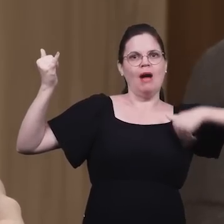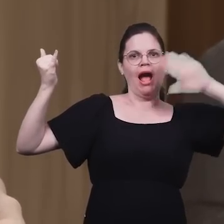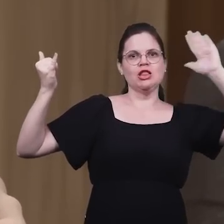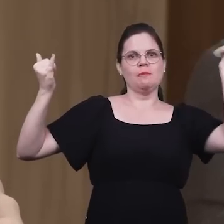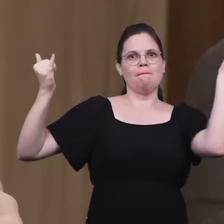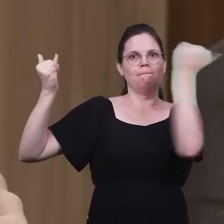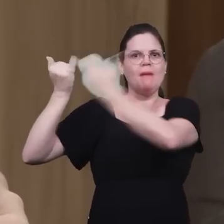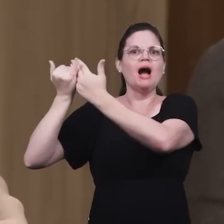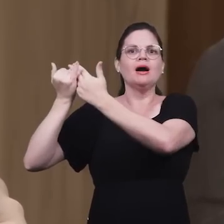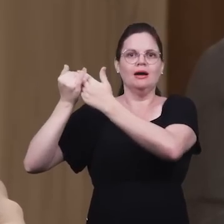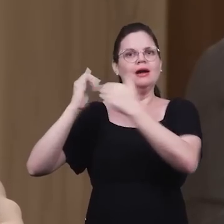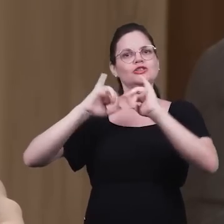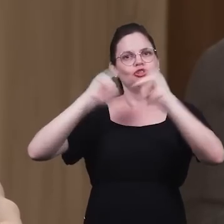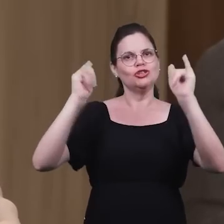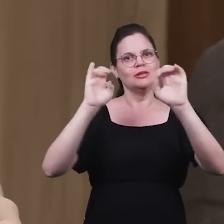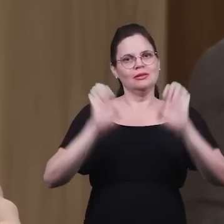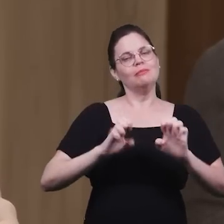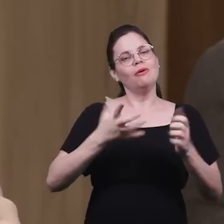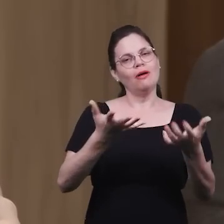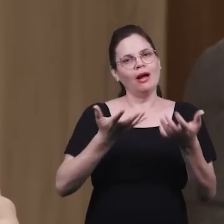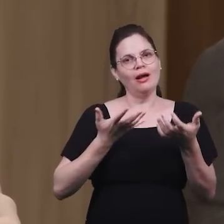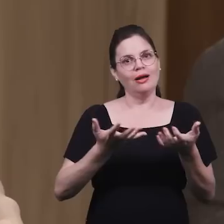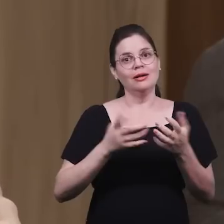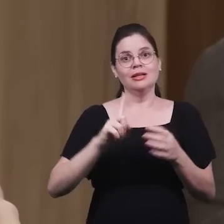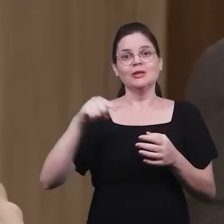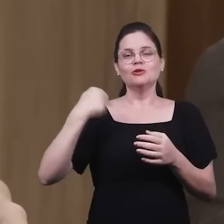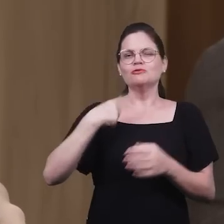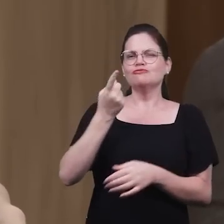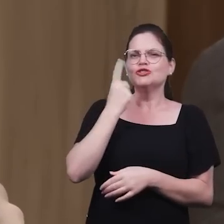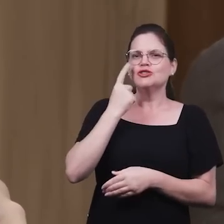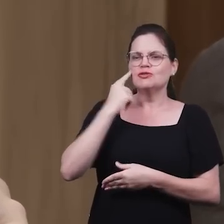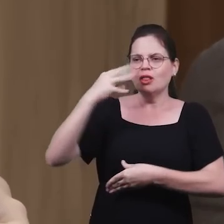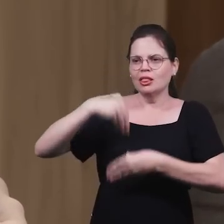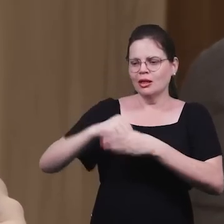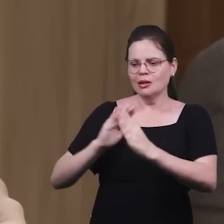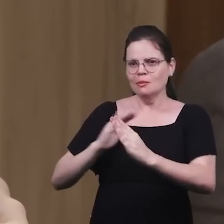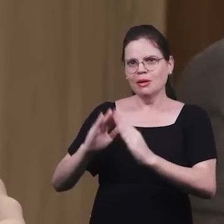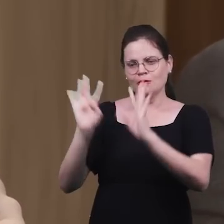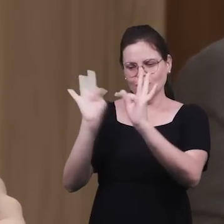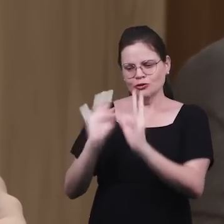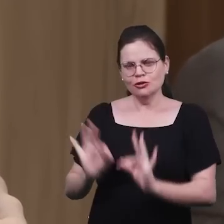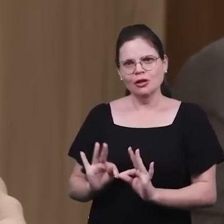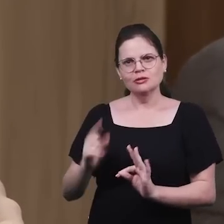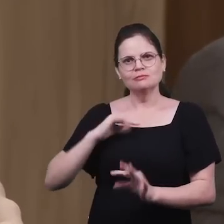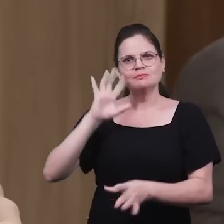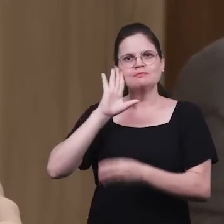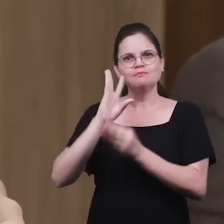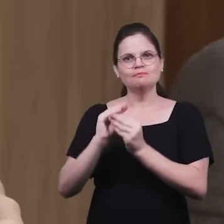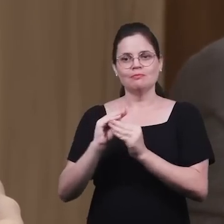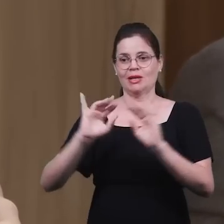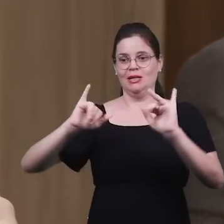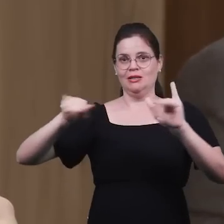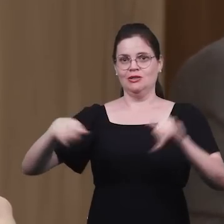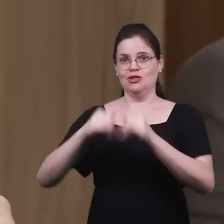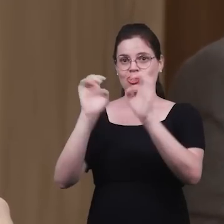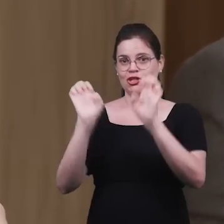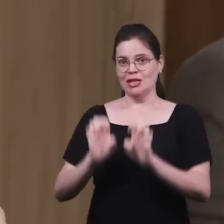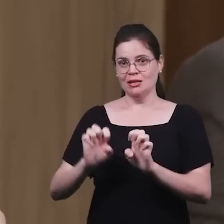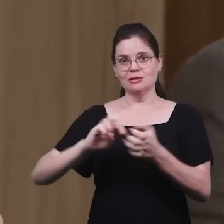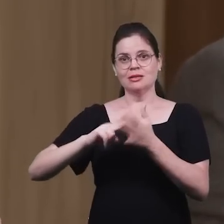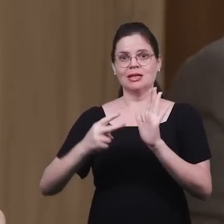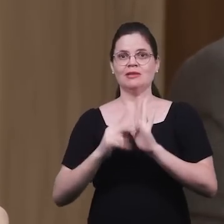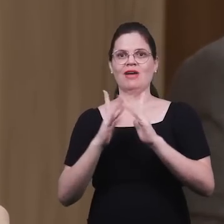Senhor. Então, para nós hoje, quando olhamos aqui na carta a Tiatira, nós podemos concluir que Jezabel aqui é a